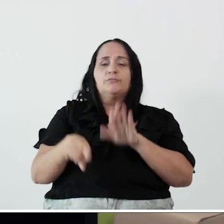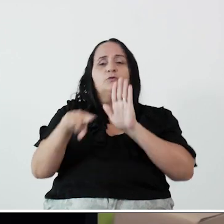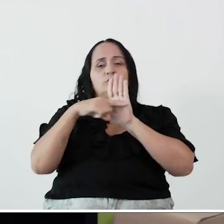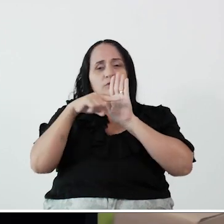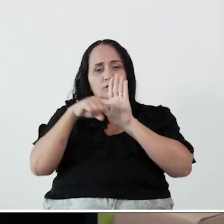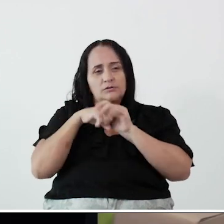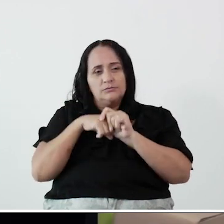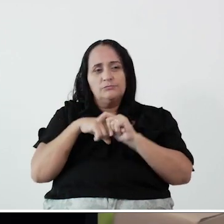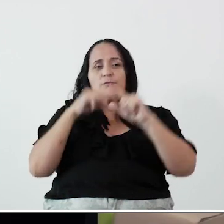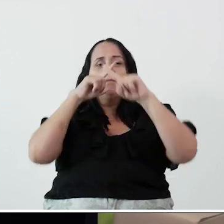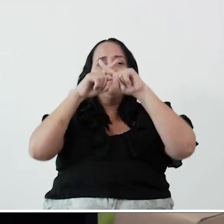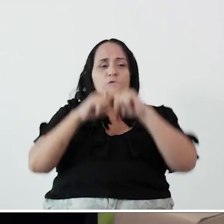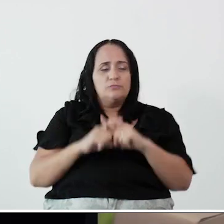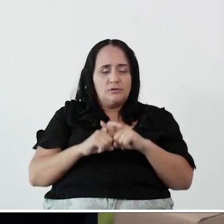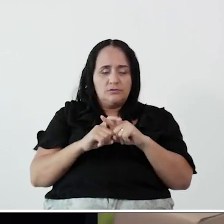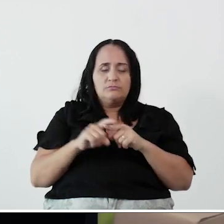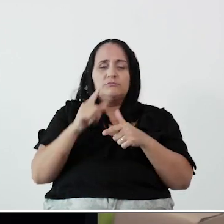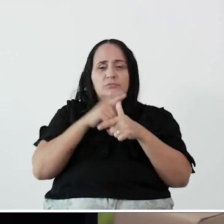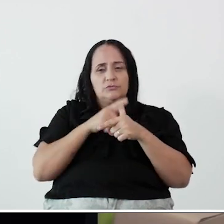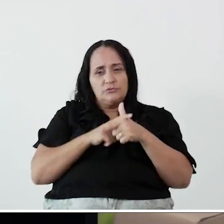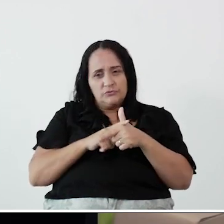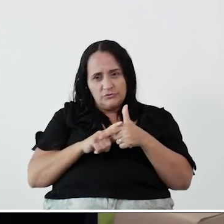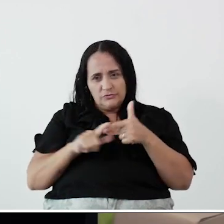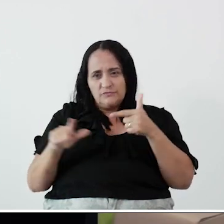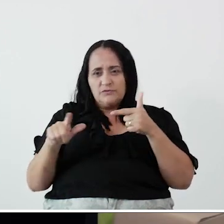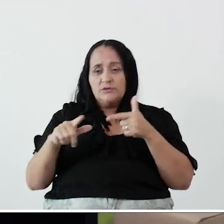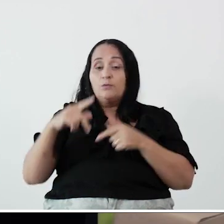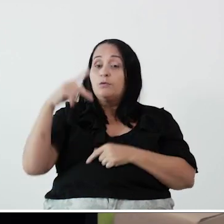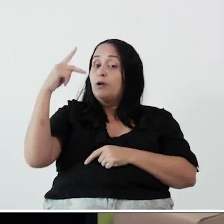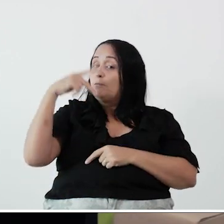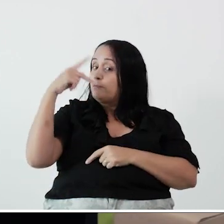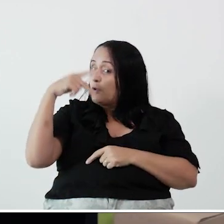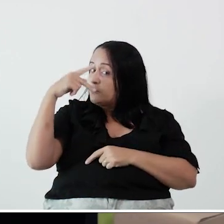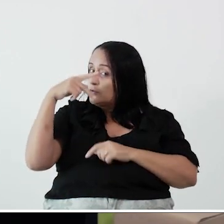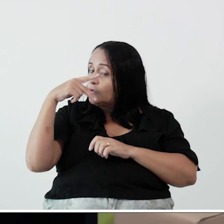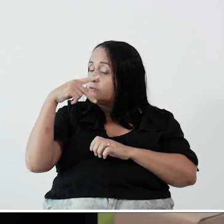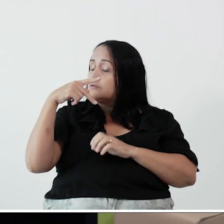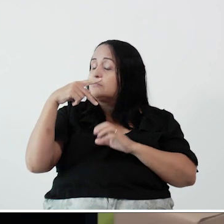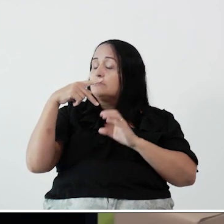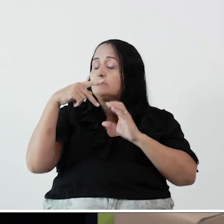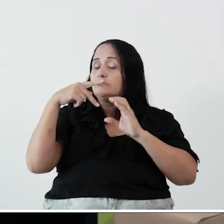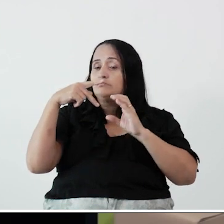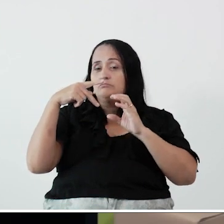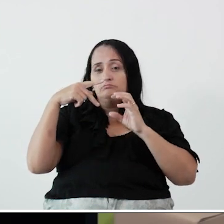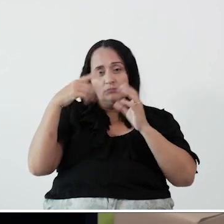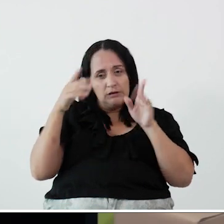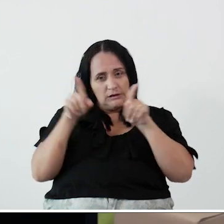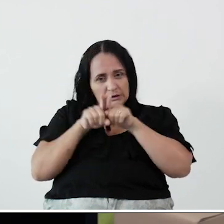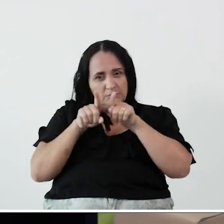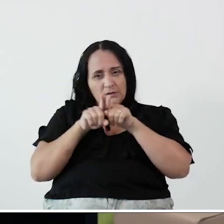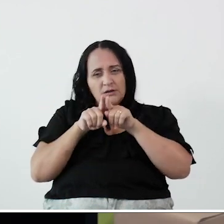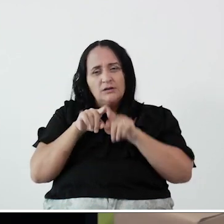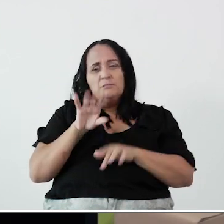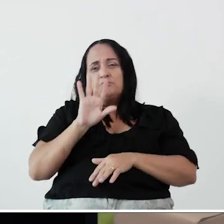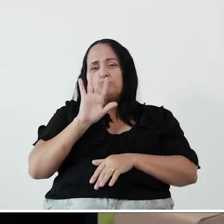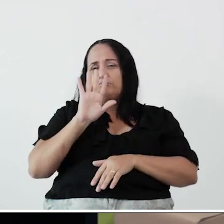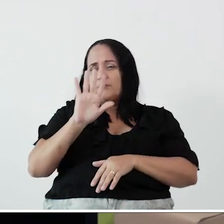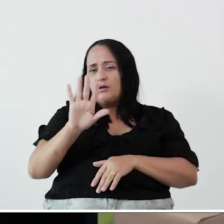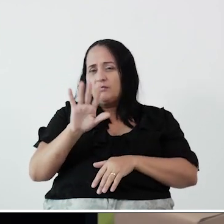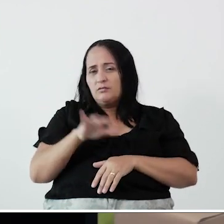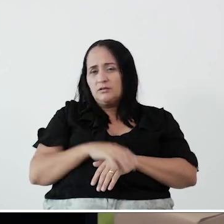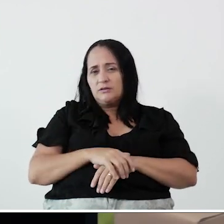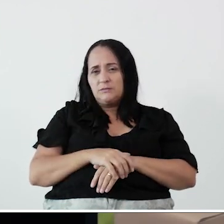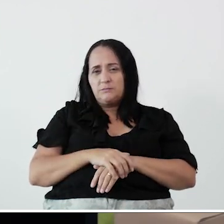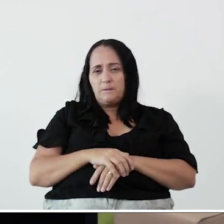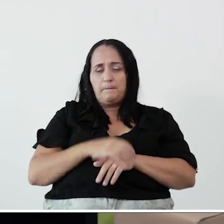a multiplicação, a divisão e a potenciação. Chamando a atenção que, na adição,